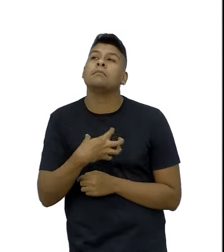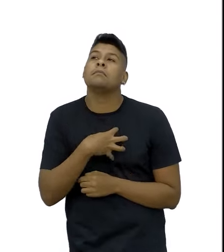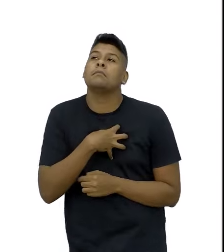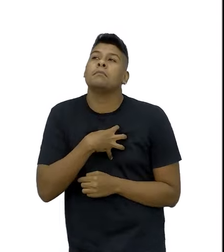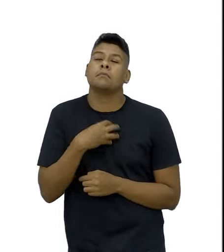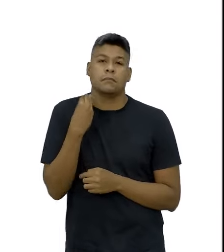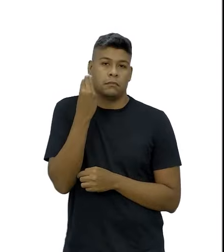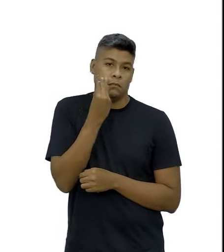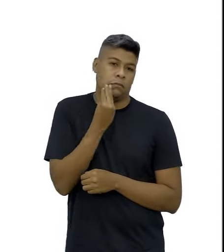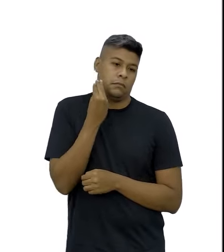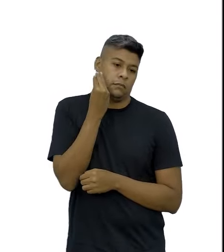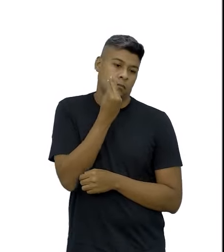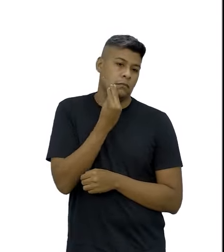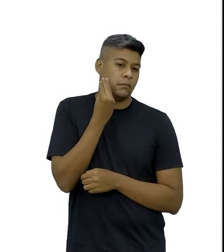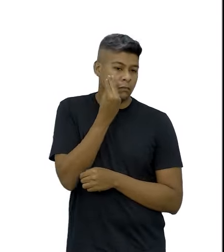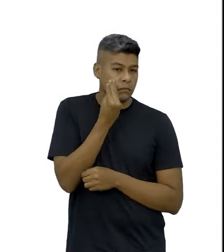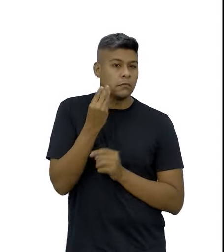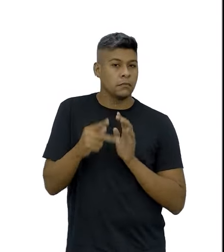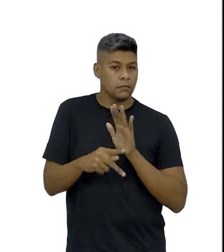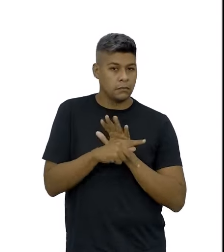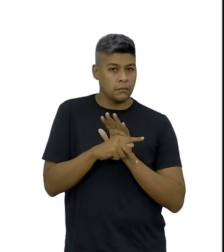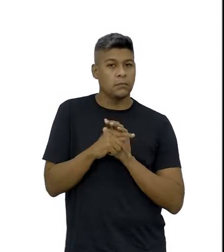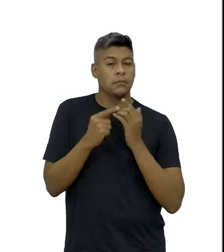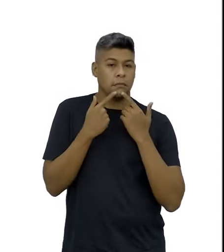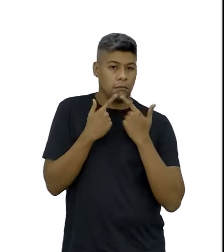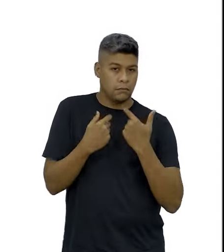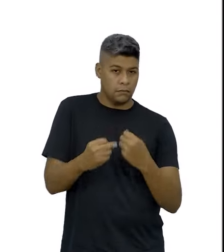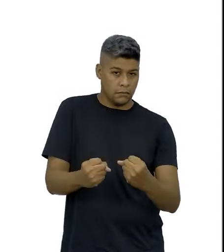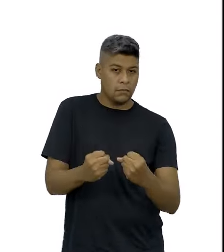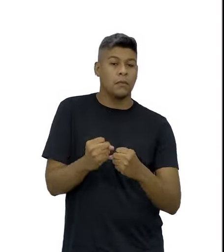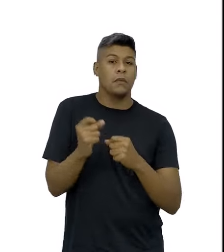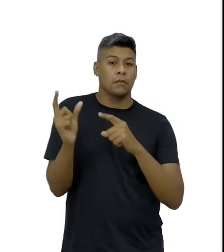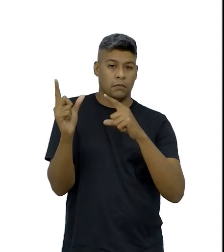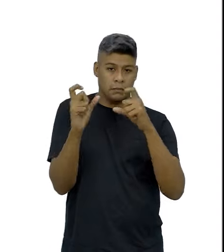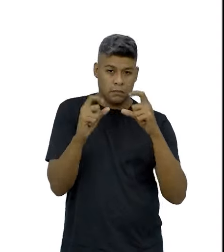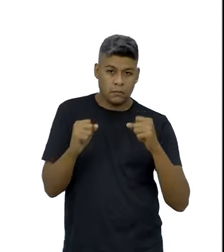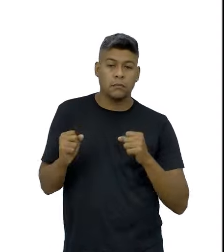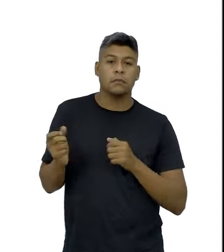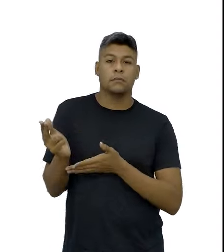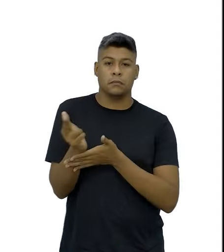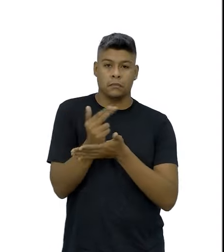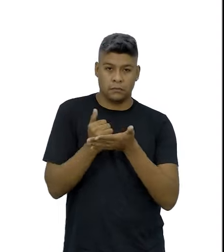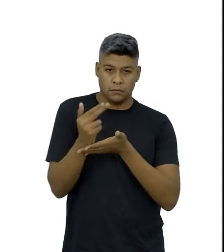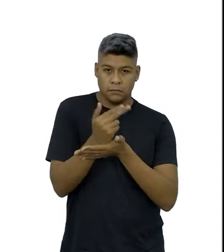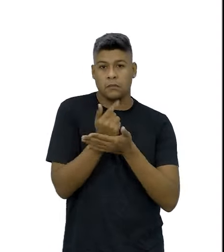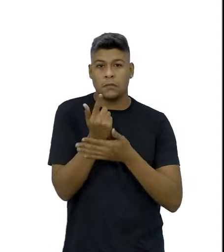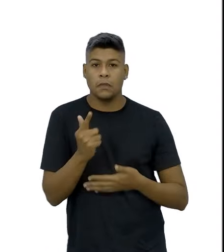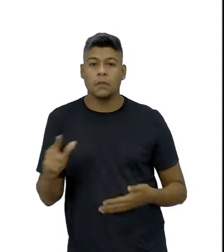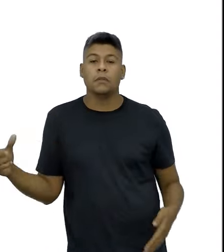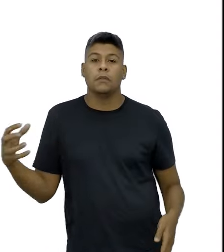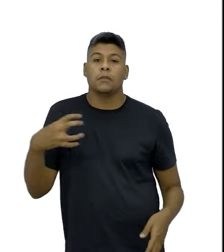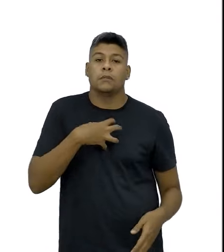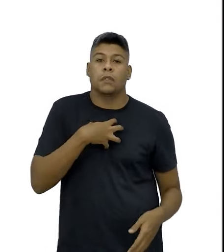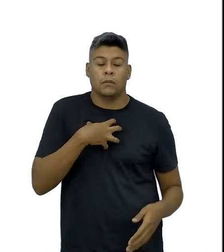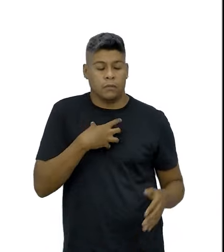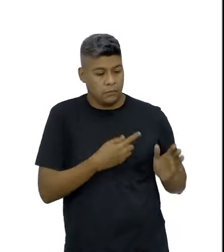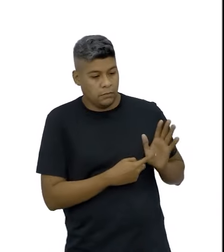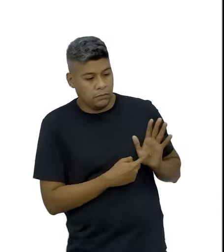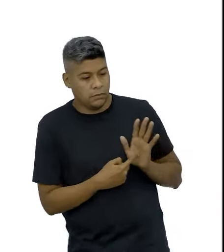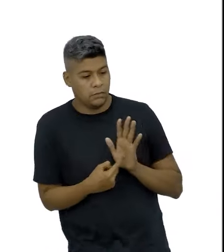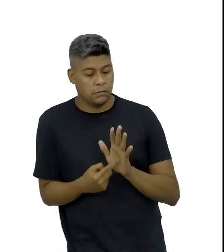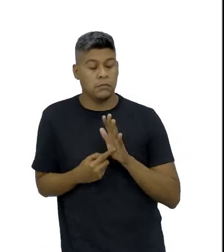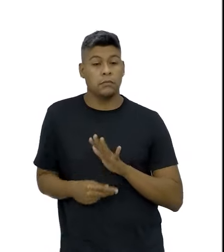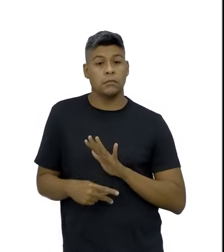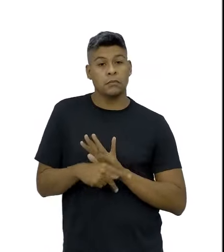suas vivências, por meio da linguagem de fotos, desenhos e outras formas de expressão, ampliando